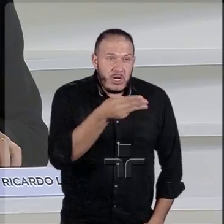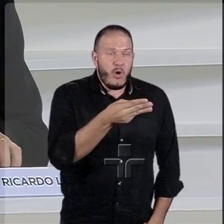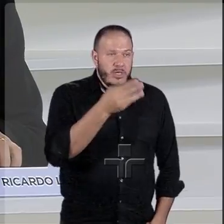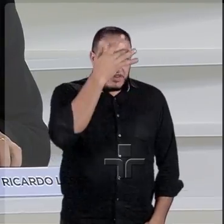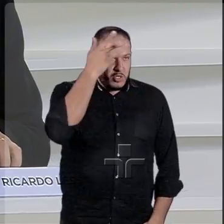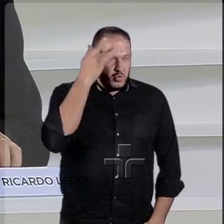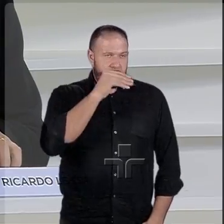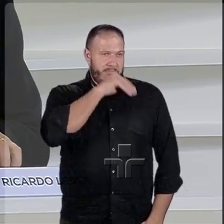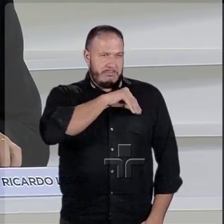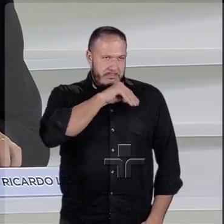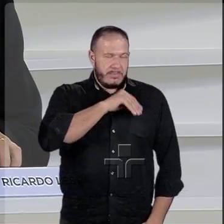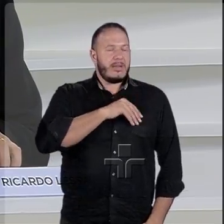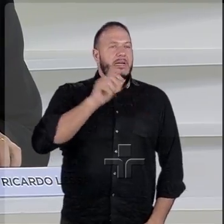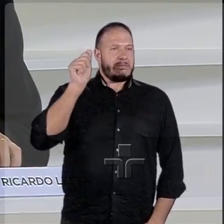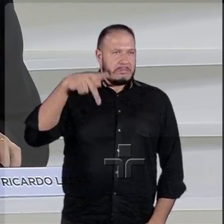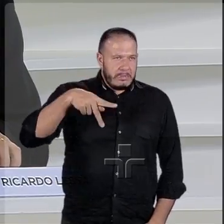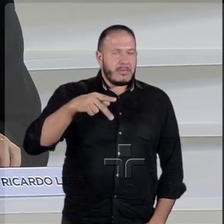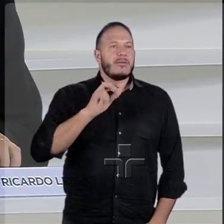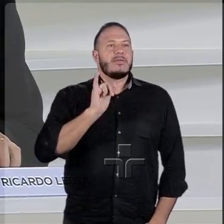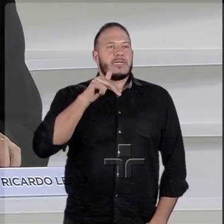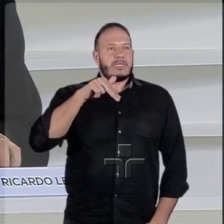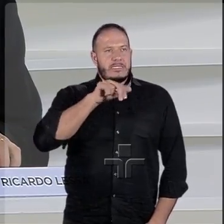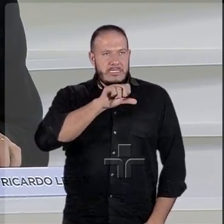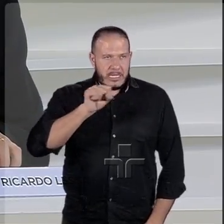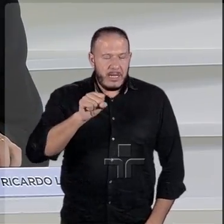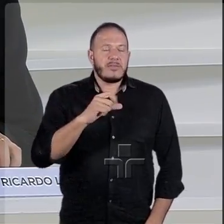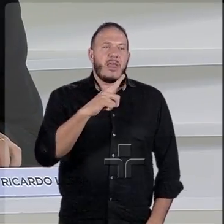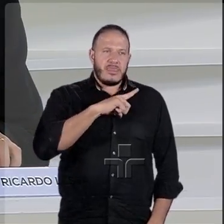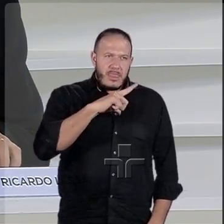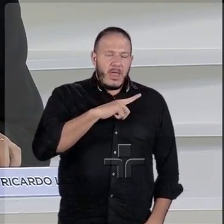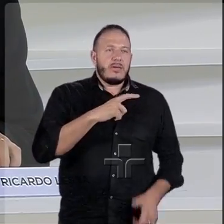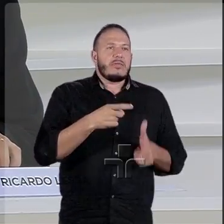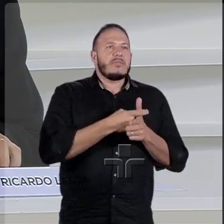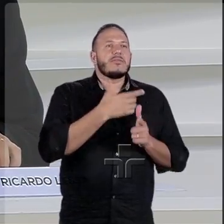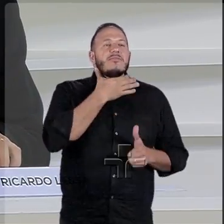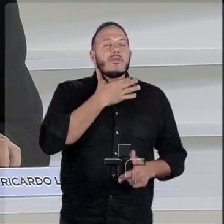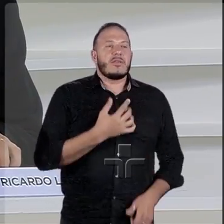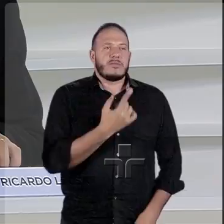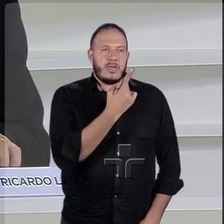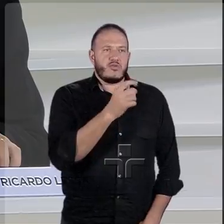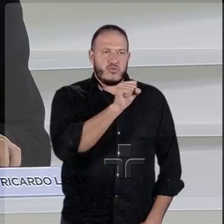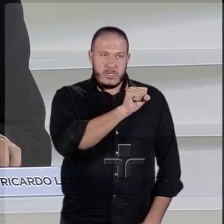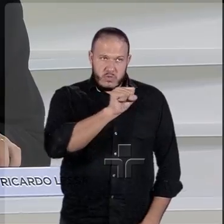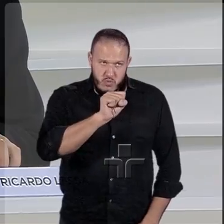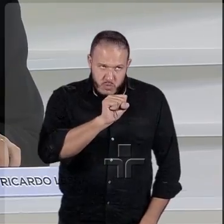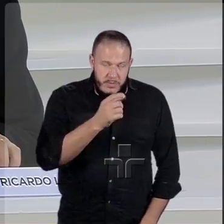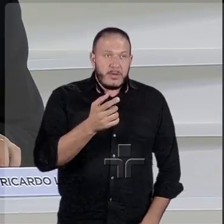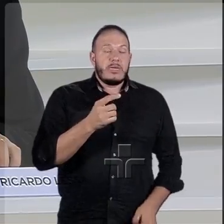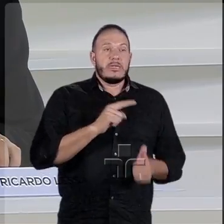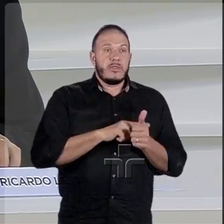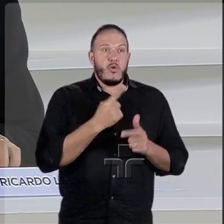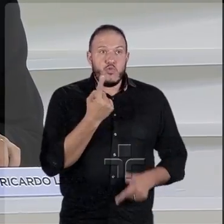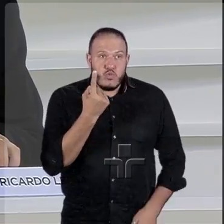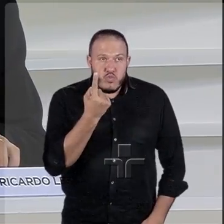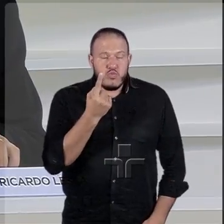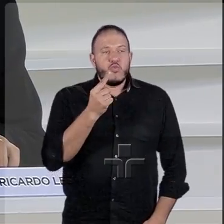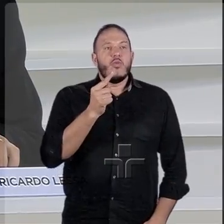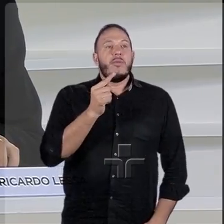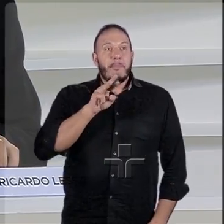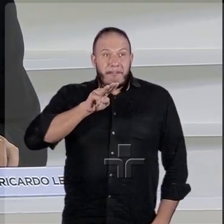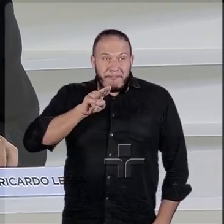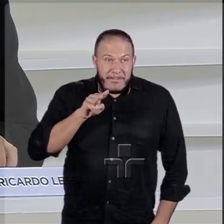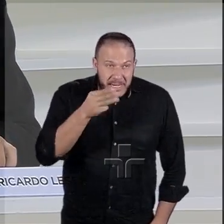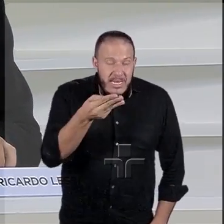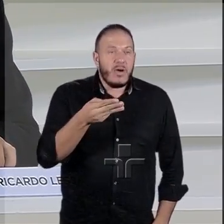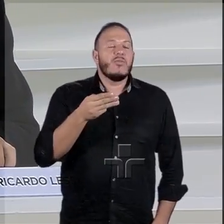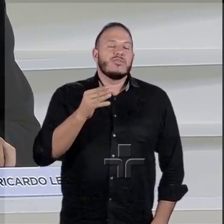assalariados aposentados do INSS têm um déficit de 188. E 1 milhão de servidores